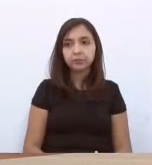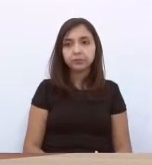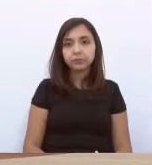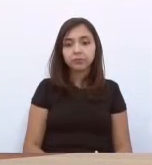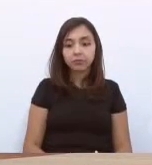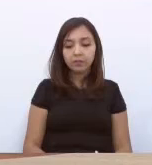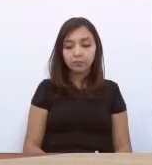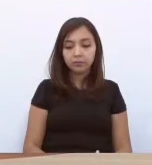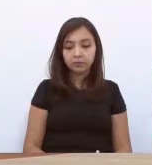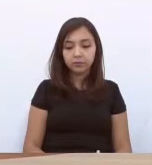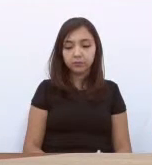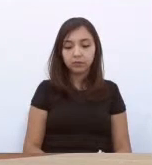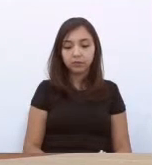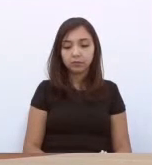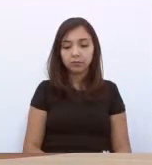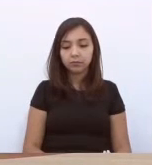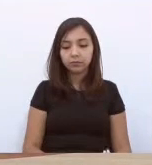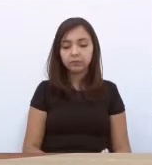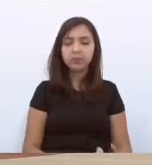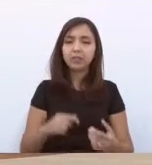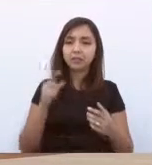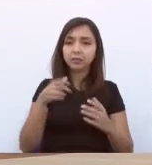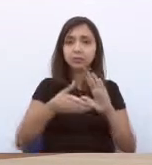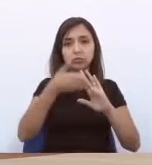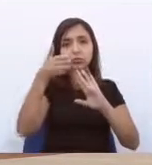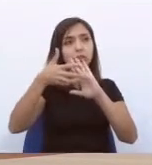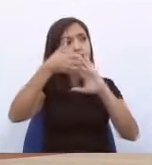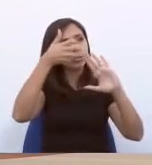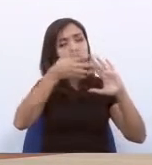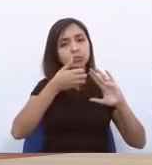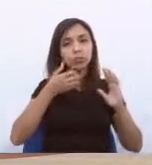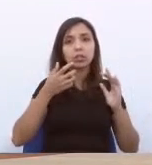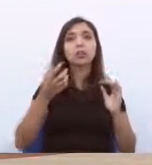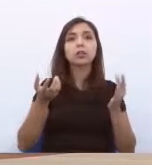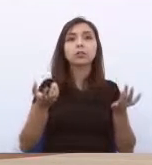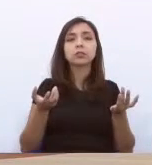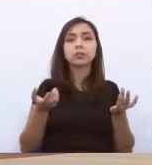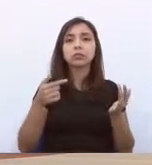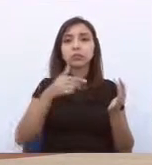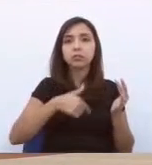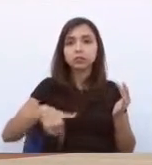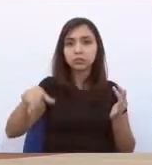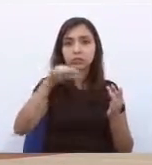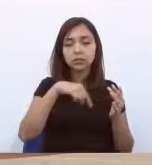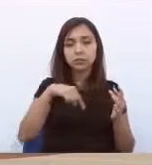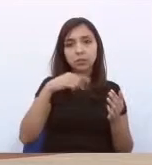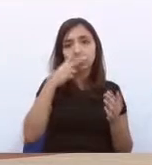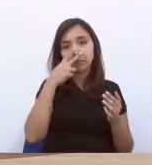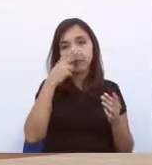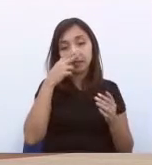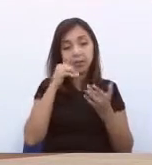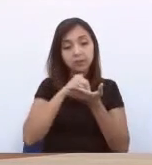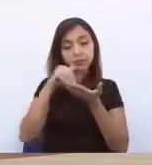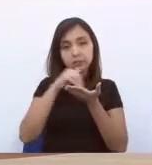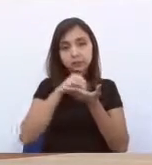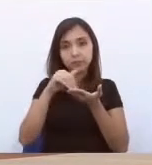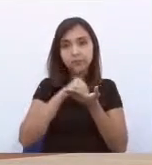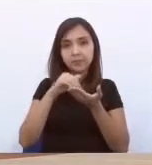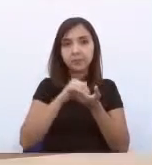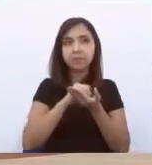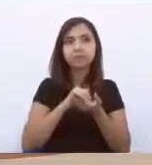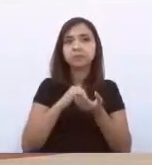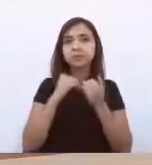Tanto fizeram para tirar as lotações da nossa cidade, que segundo o secretário